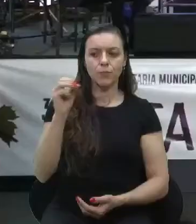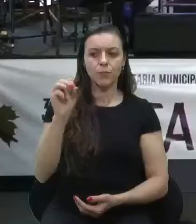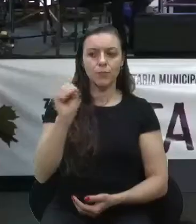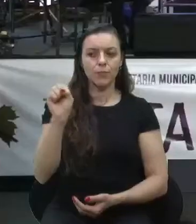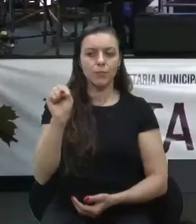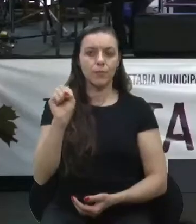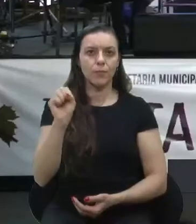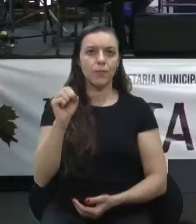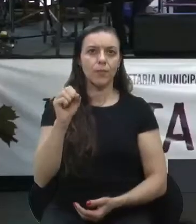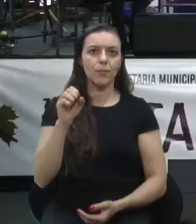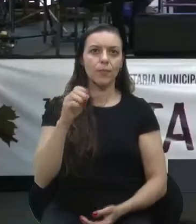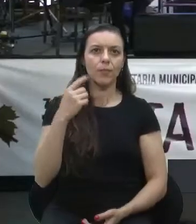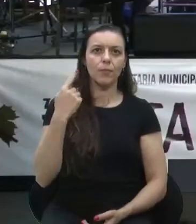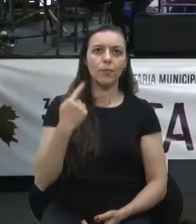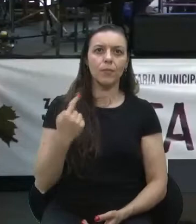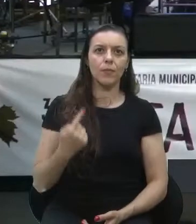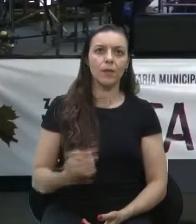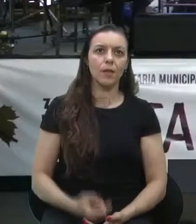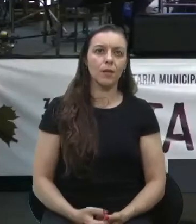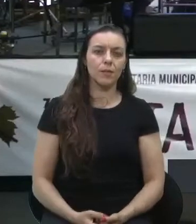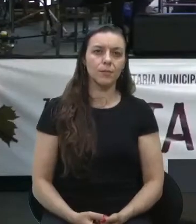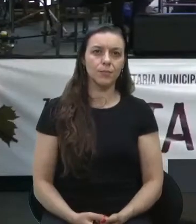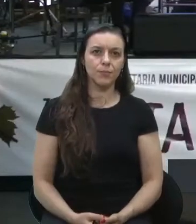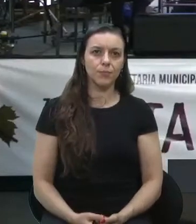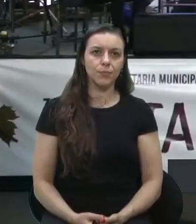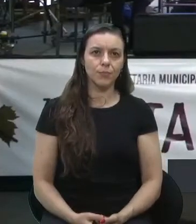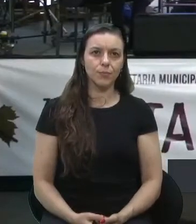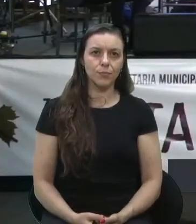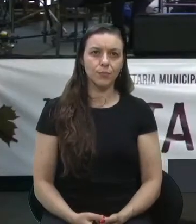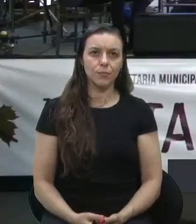todos. Obrigada, vereador Renato. Pediu antes, né?